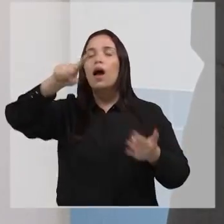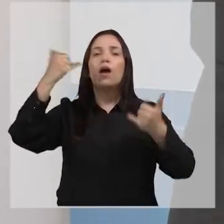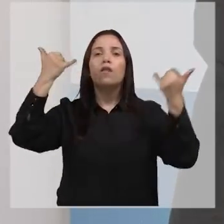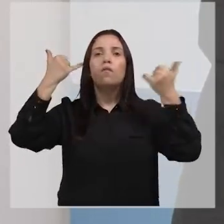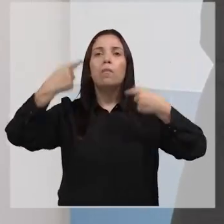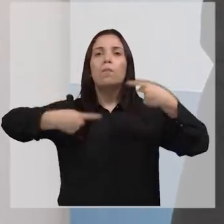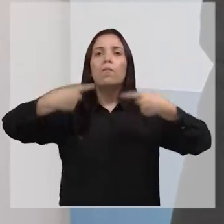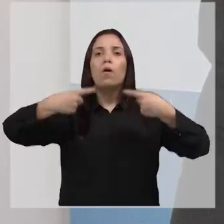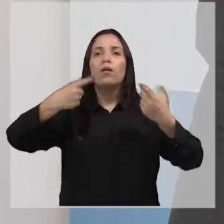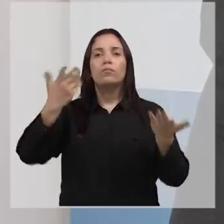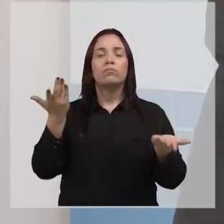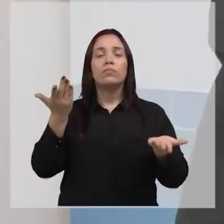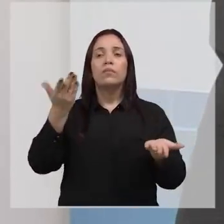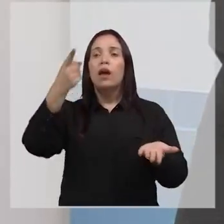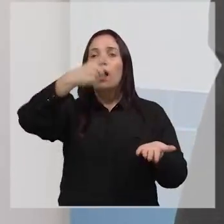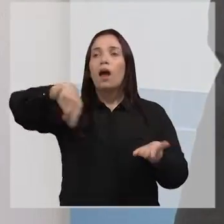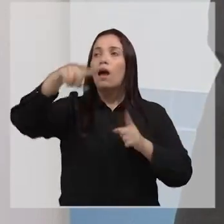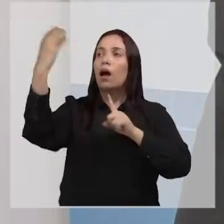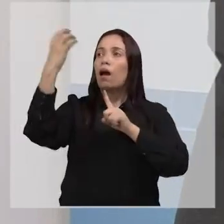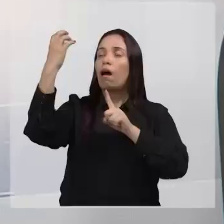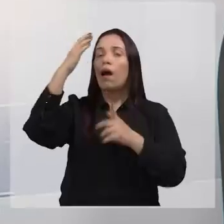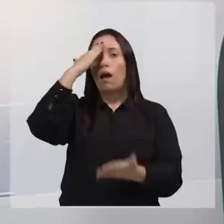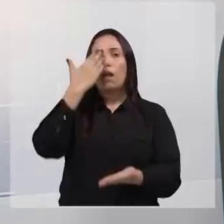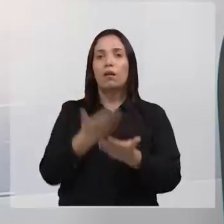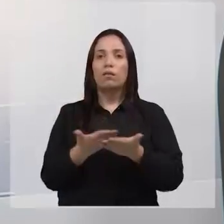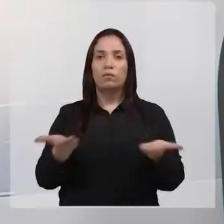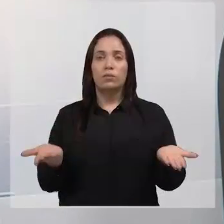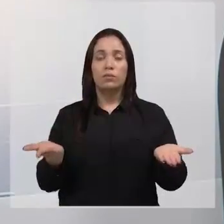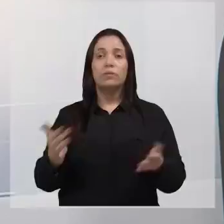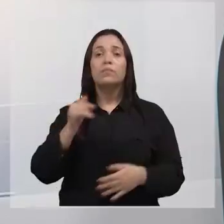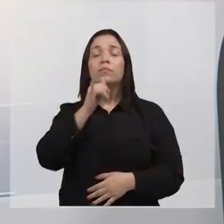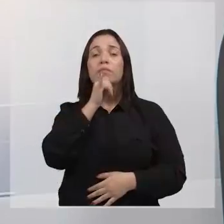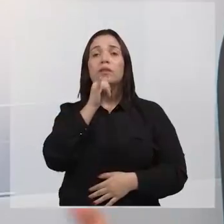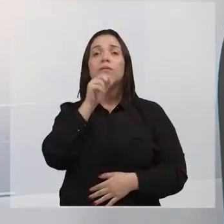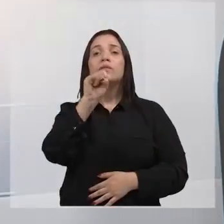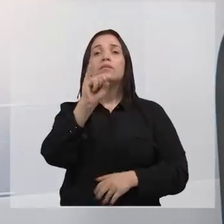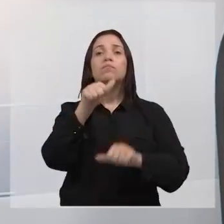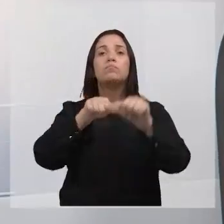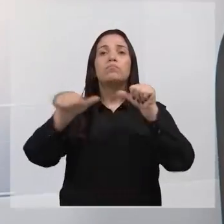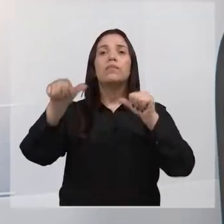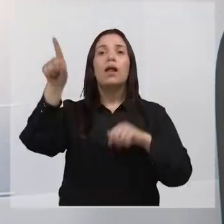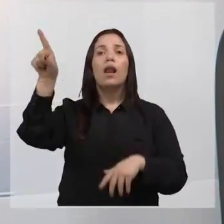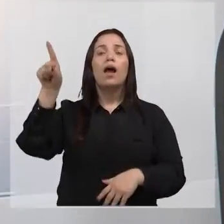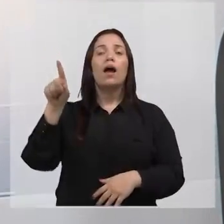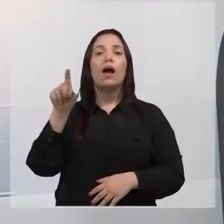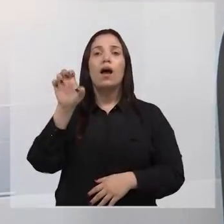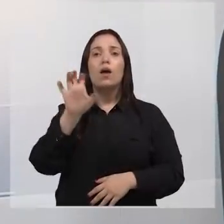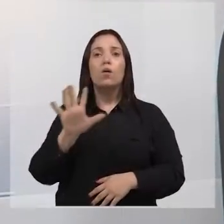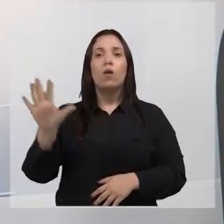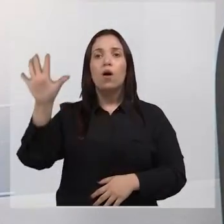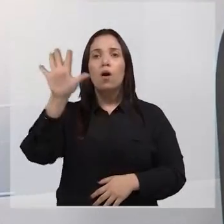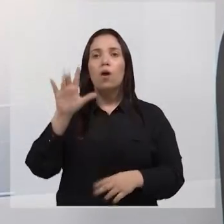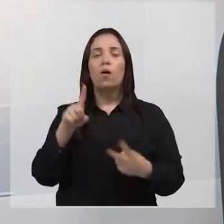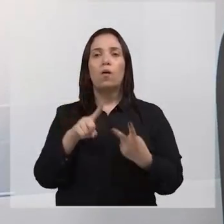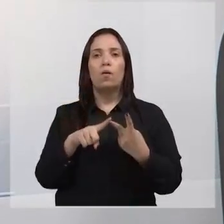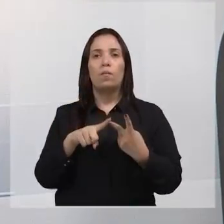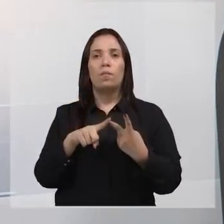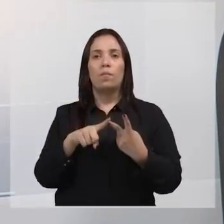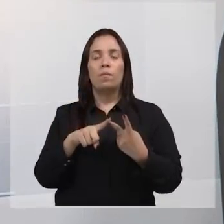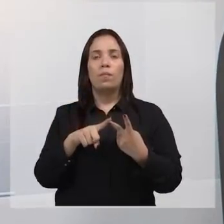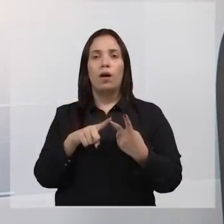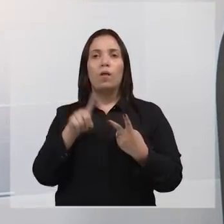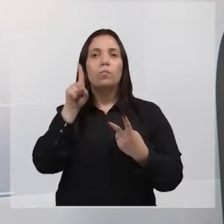eles acreditam. Você já imaginou nos Estados Unidos ou na Europa um apartamento do Gedel Vieira cheio de dólar ou de